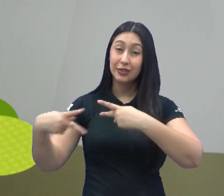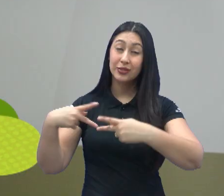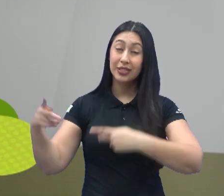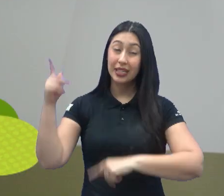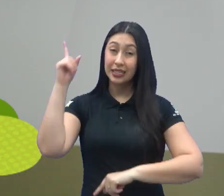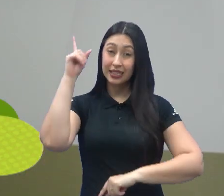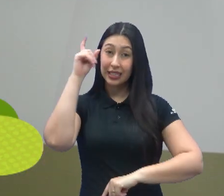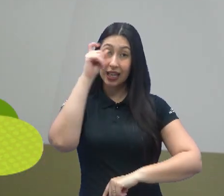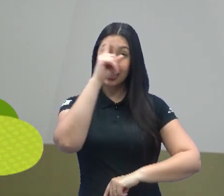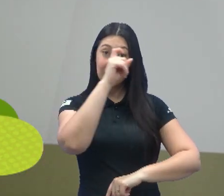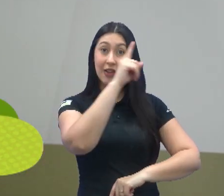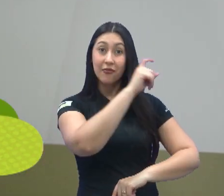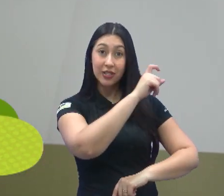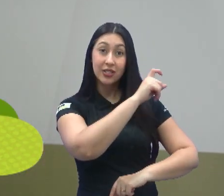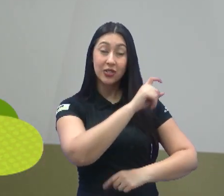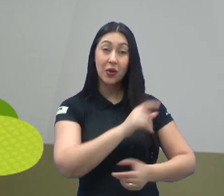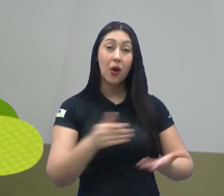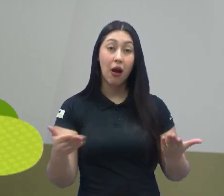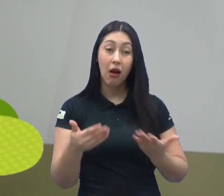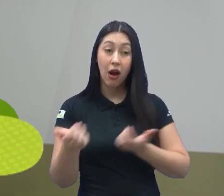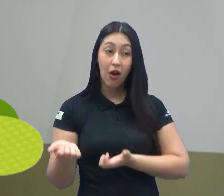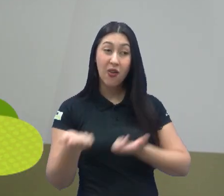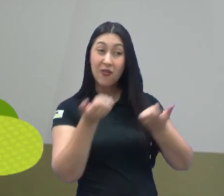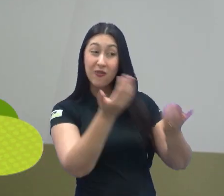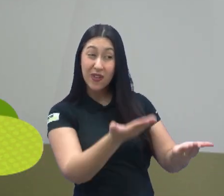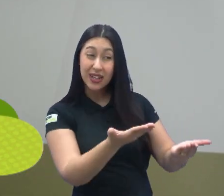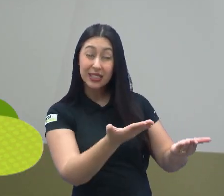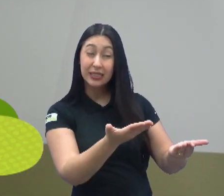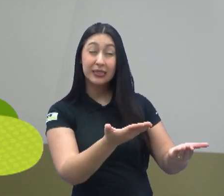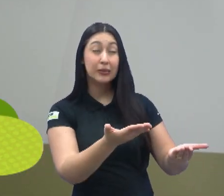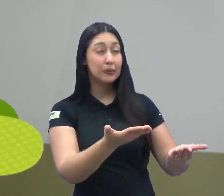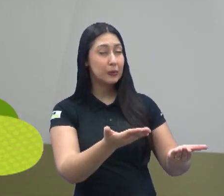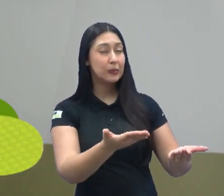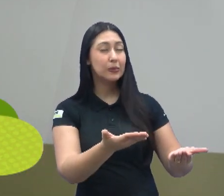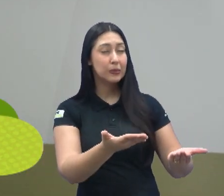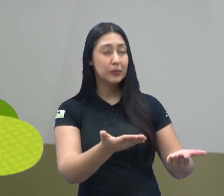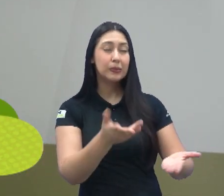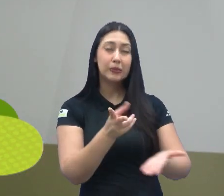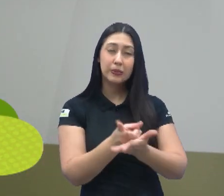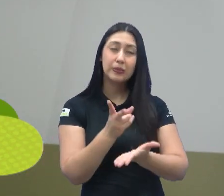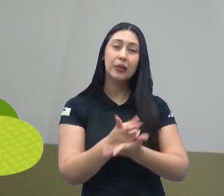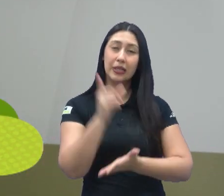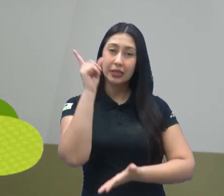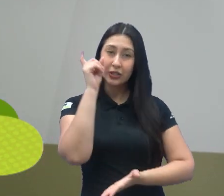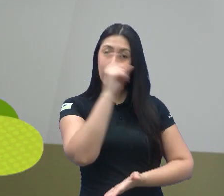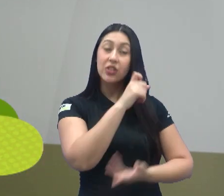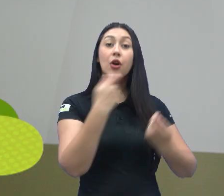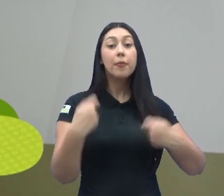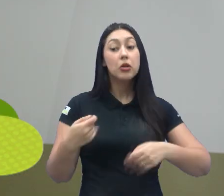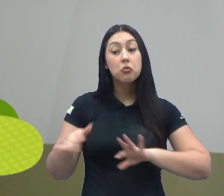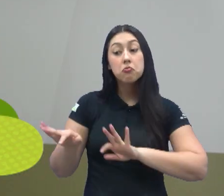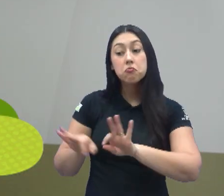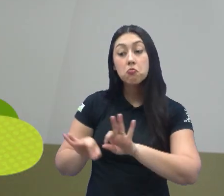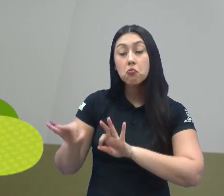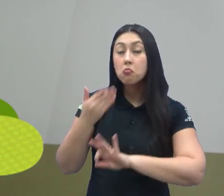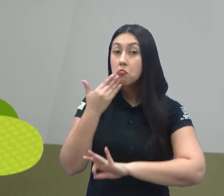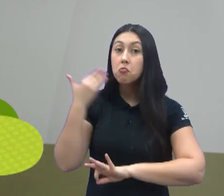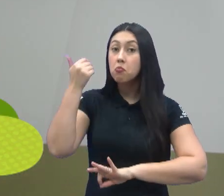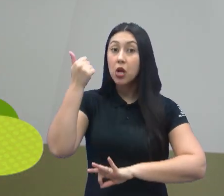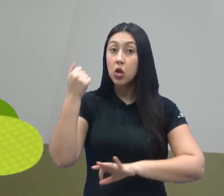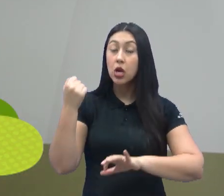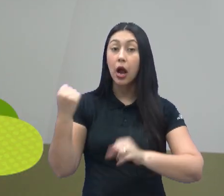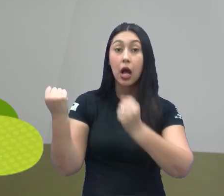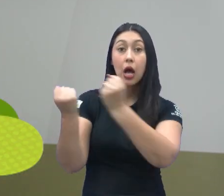dificuldades, para essa temporada fora de casa parece que isso está se mantendo, tem que trabalhar um pouco mais ali a questão da defesa